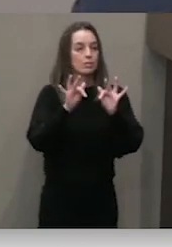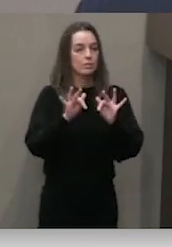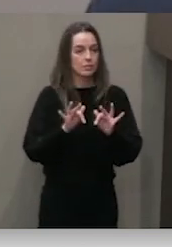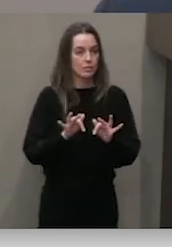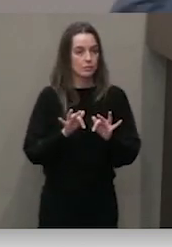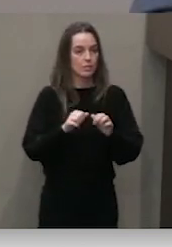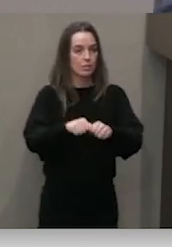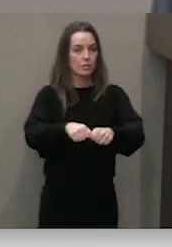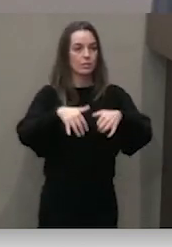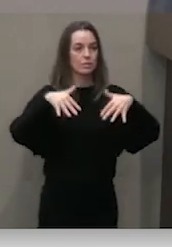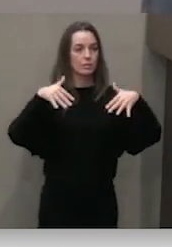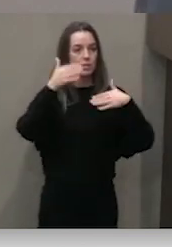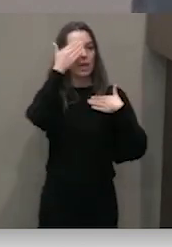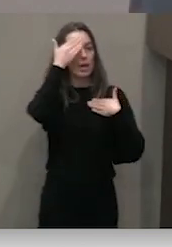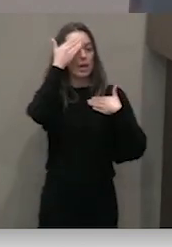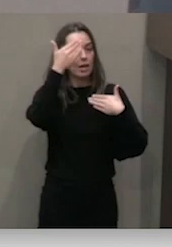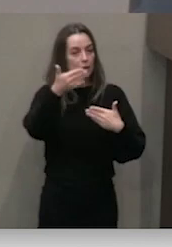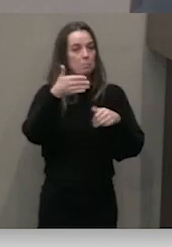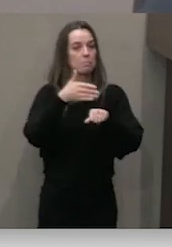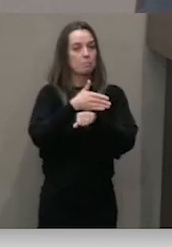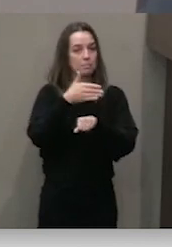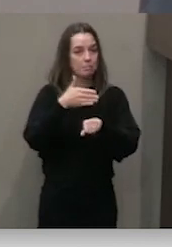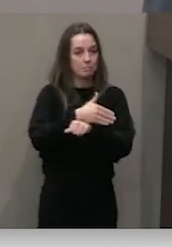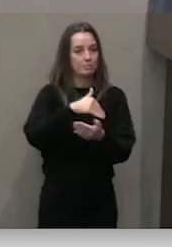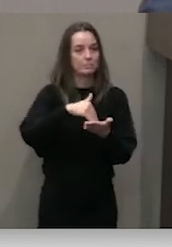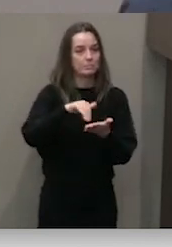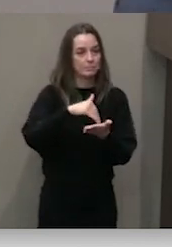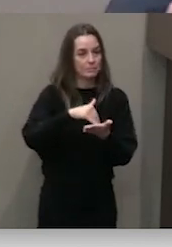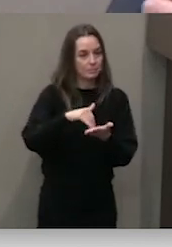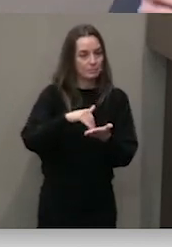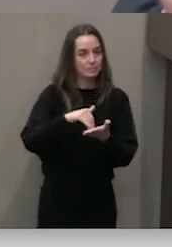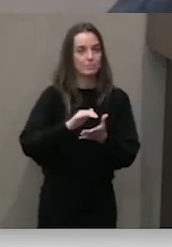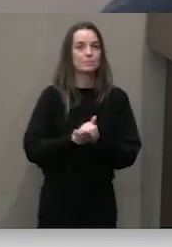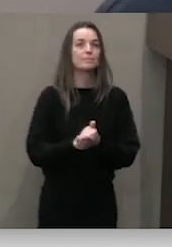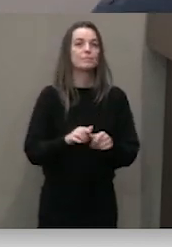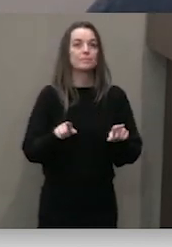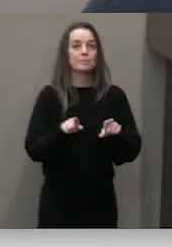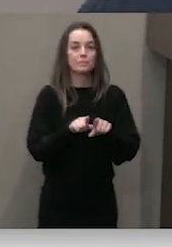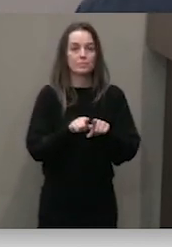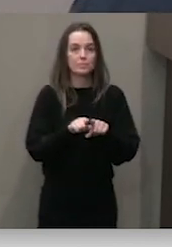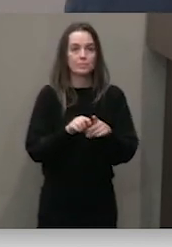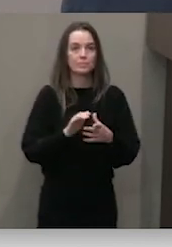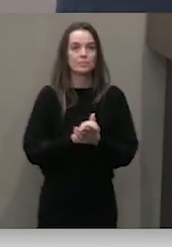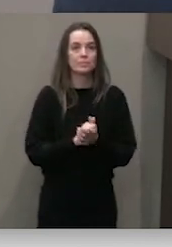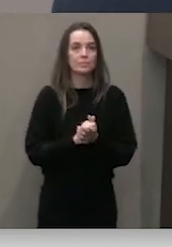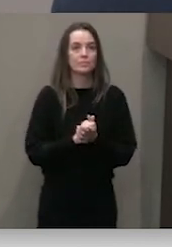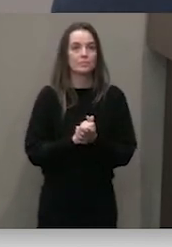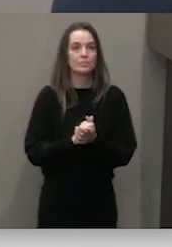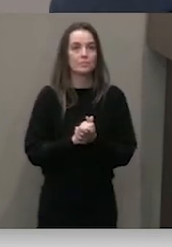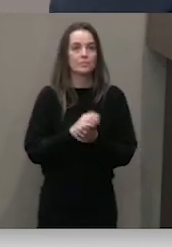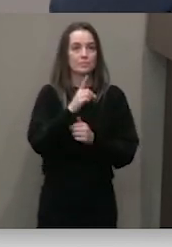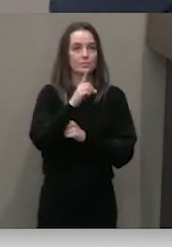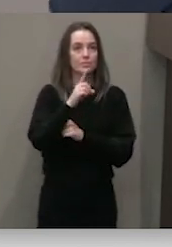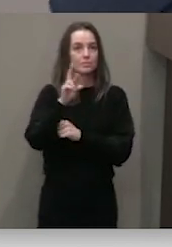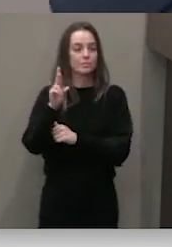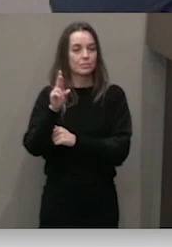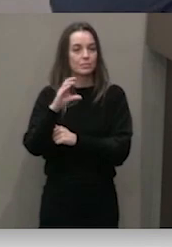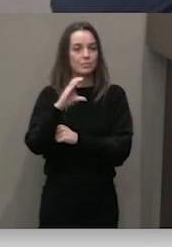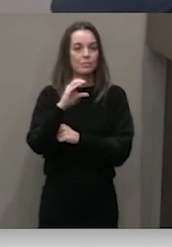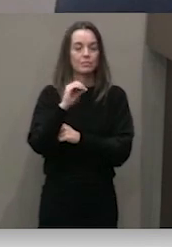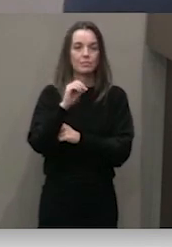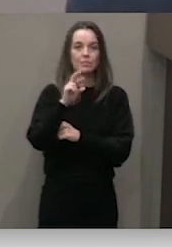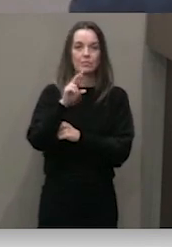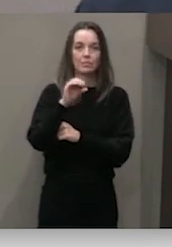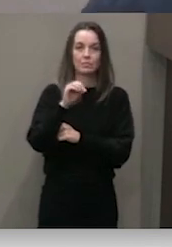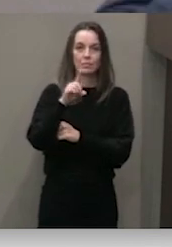esta audiência. Agradeço a participação do secretário Giese e também da doutora Caroline Tans, de todos